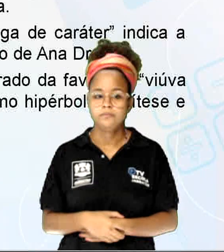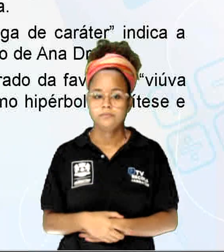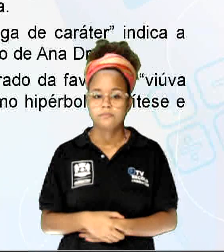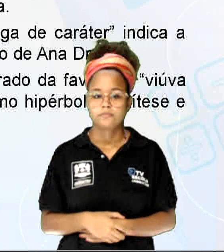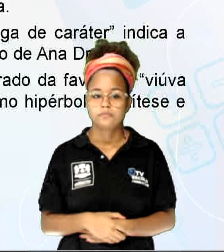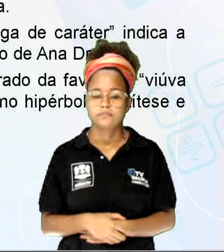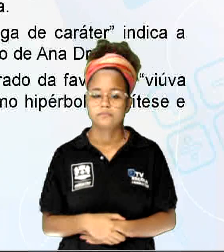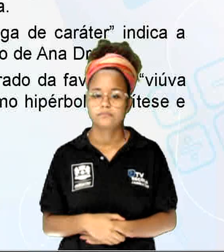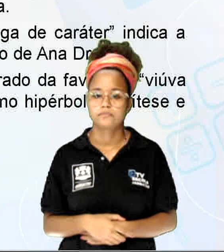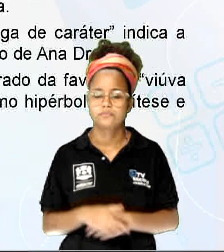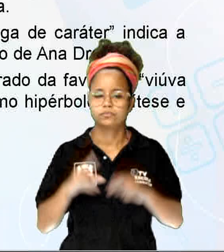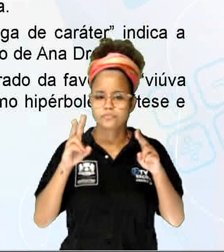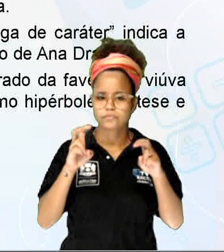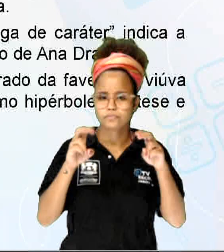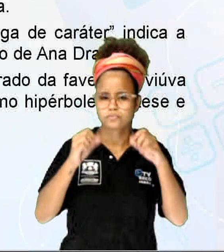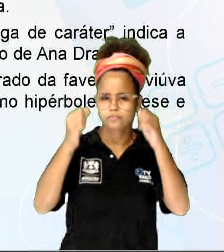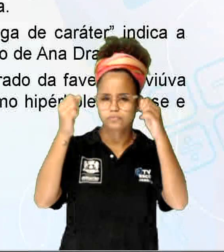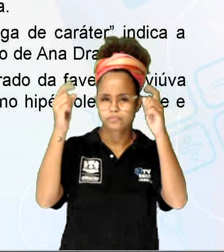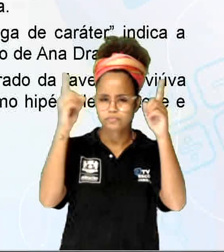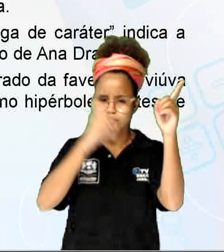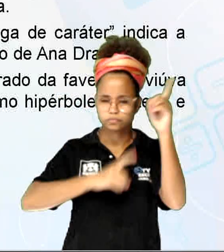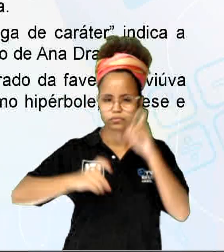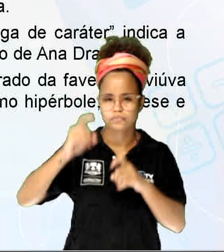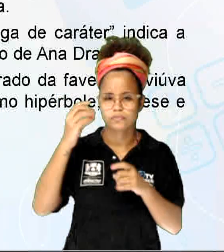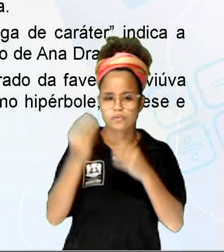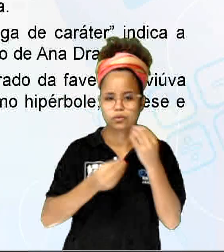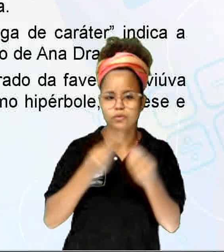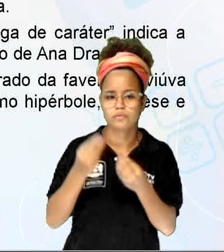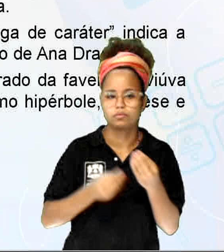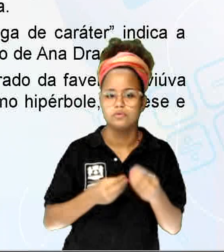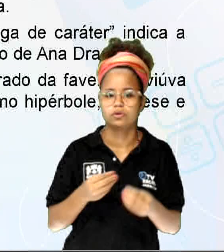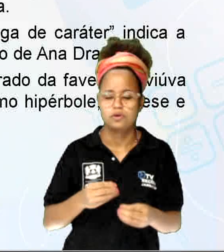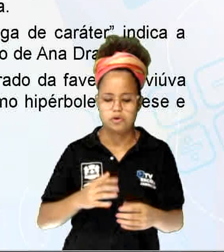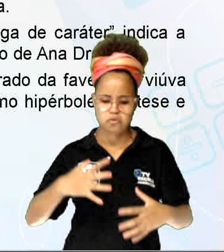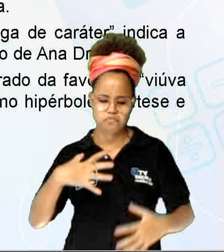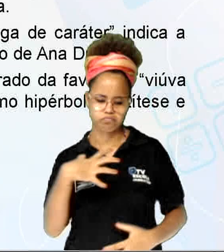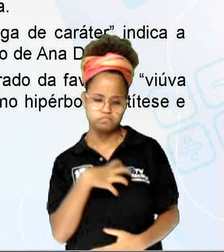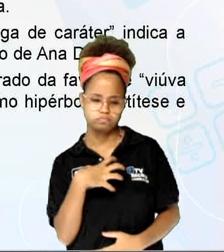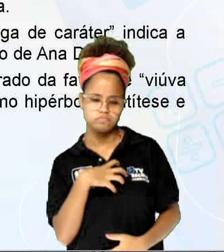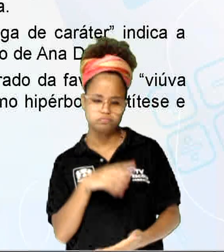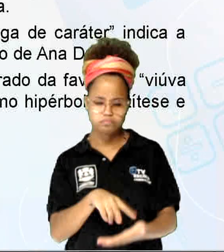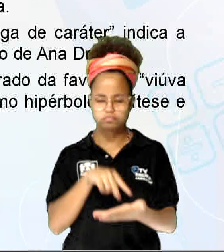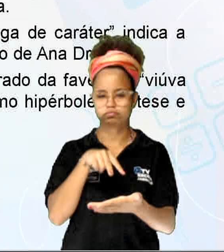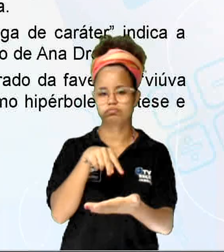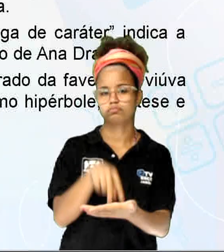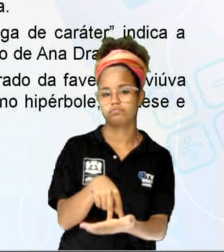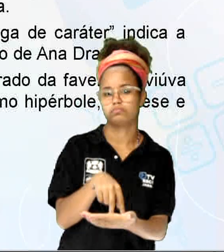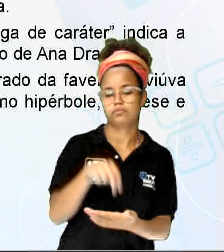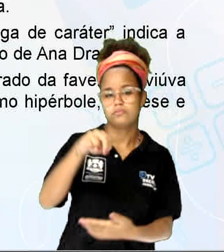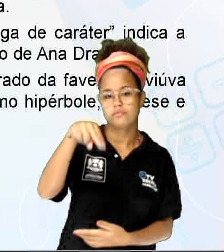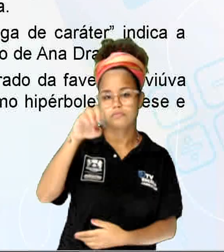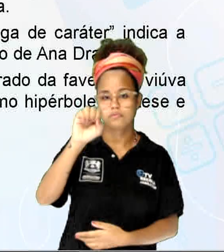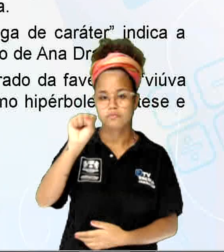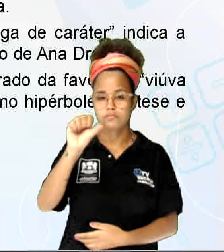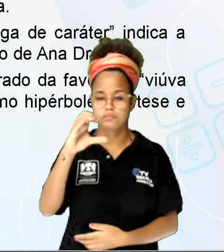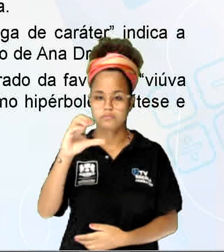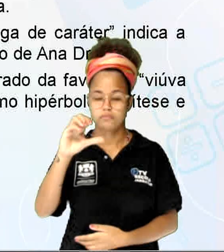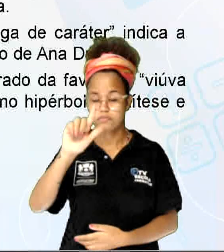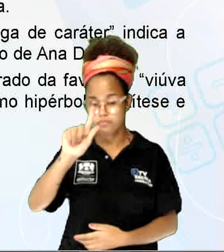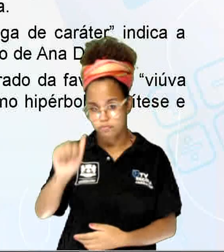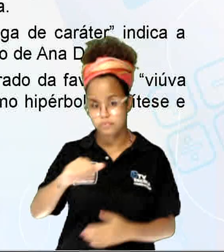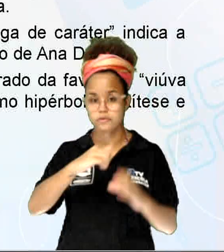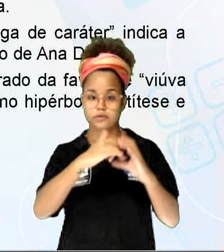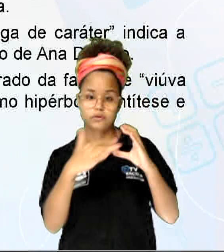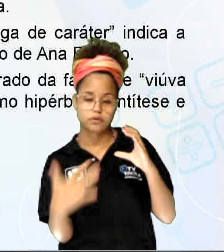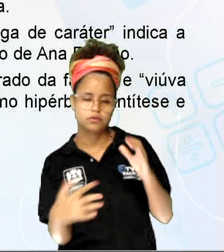cunho avaliativo de expressões como jeito decidido, nesga de caráter, indica a intenção do